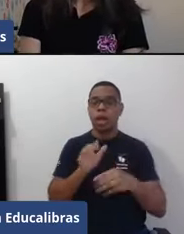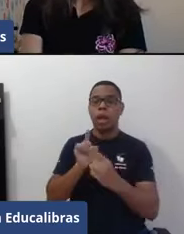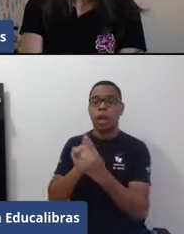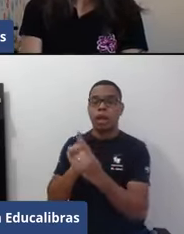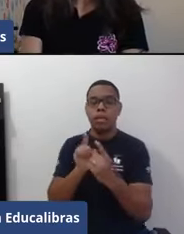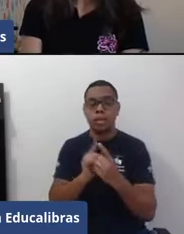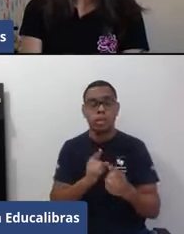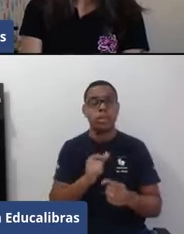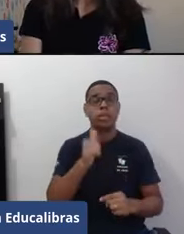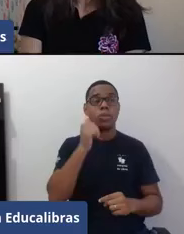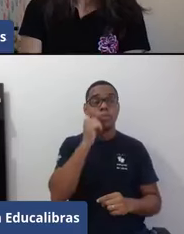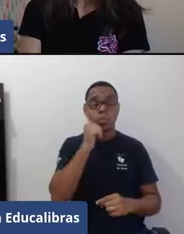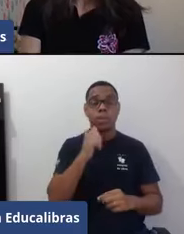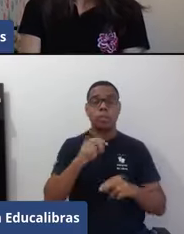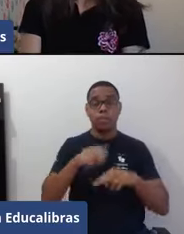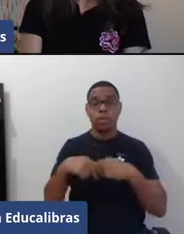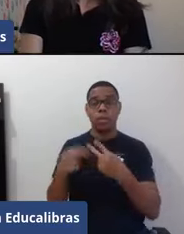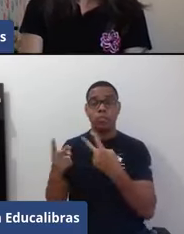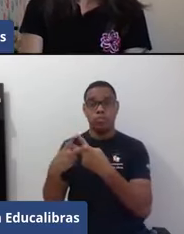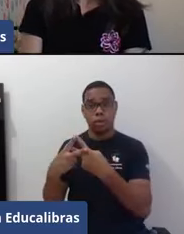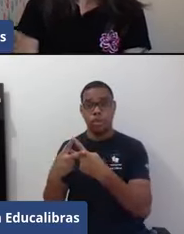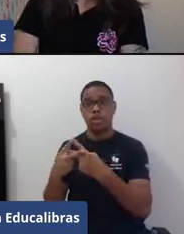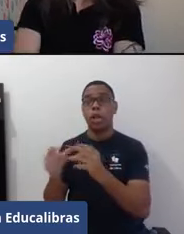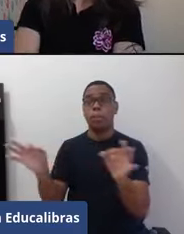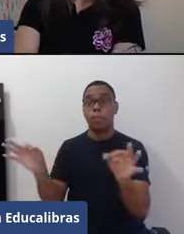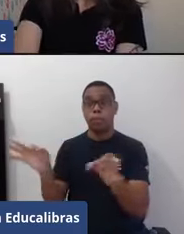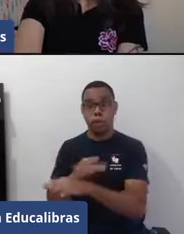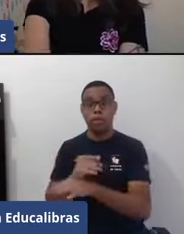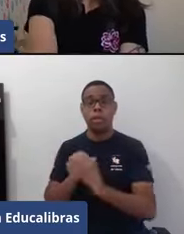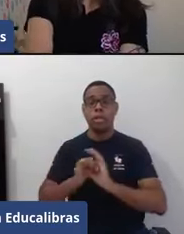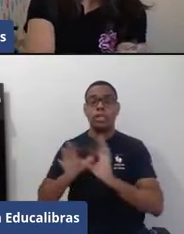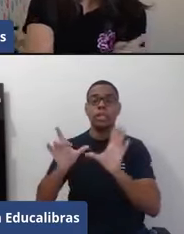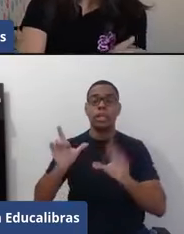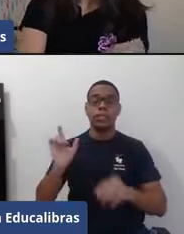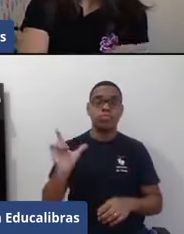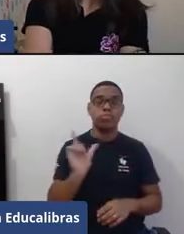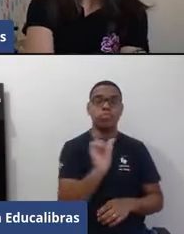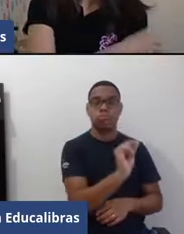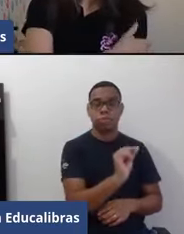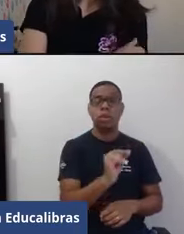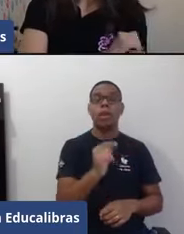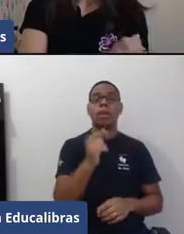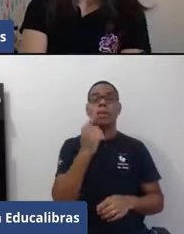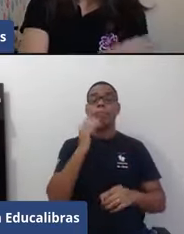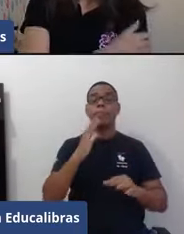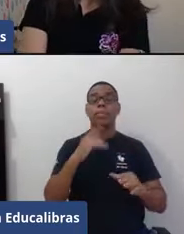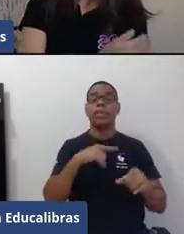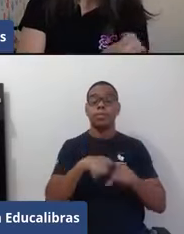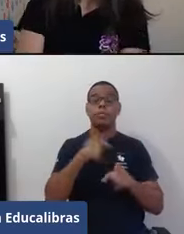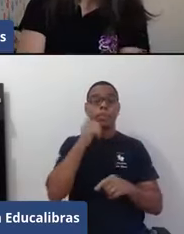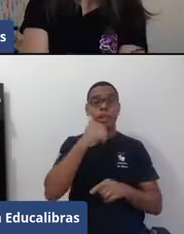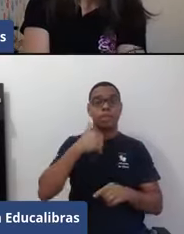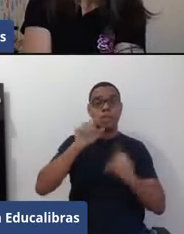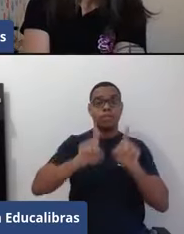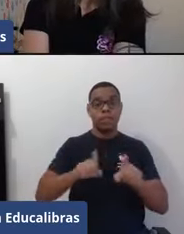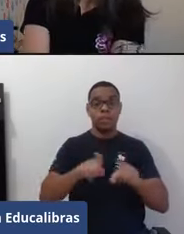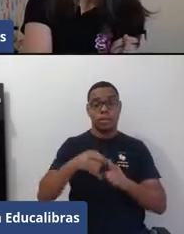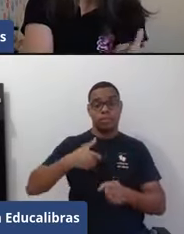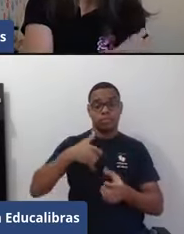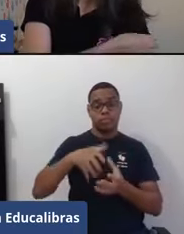mulheres regressas do sistema prisional, que são, muitas vezes, mulheres com deficiência e as idosas. Elas não estão